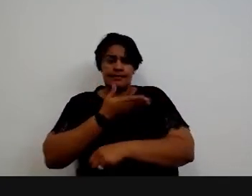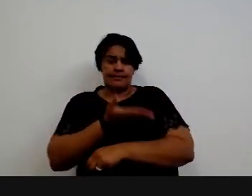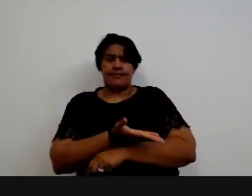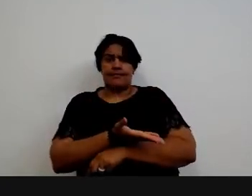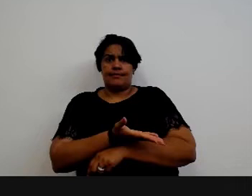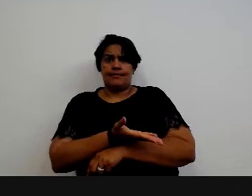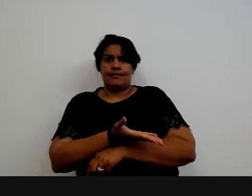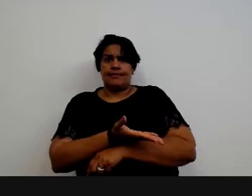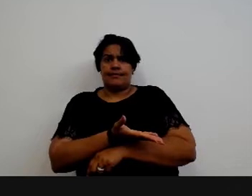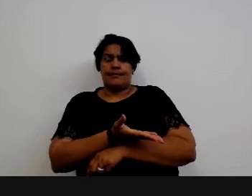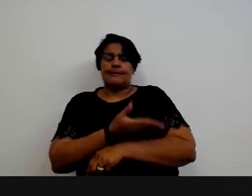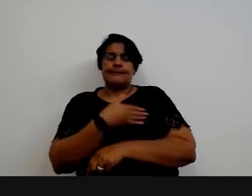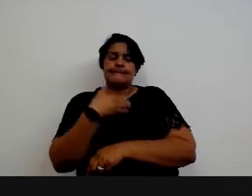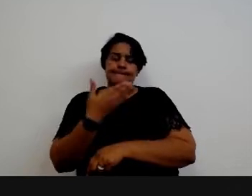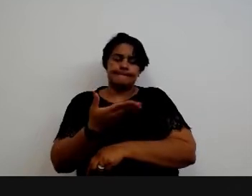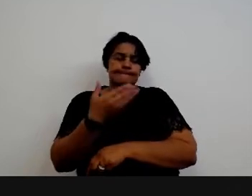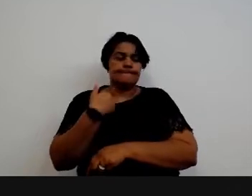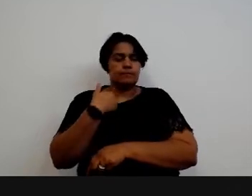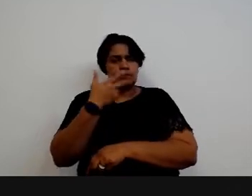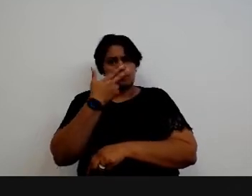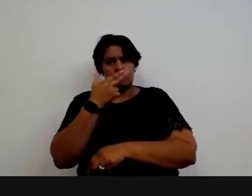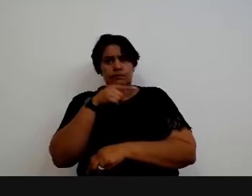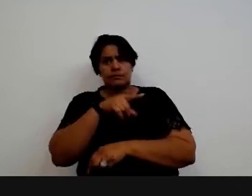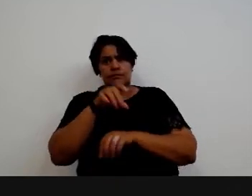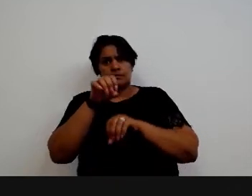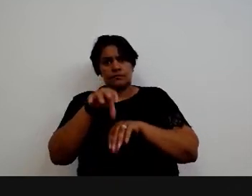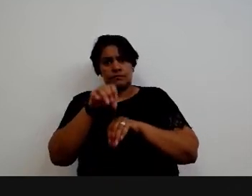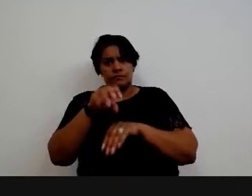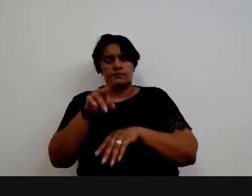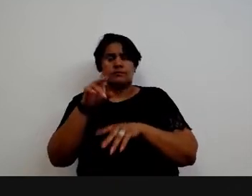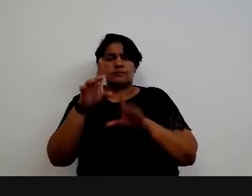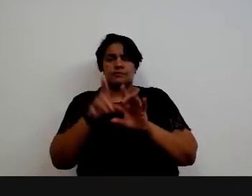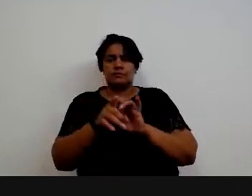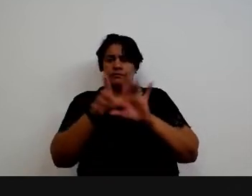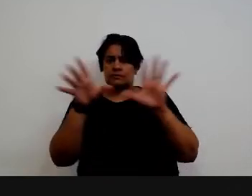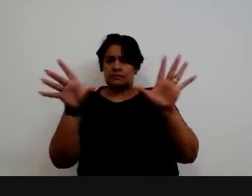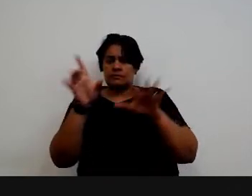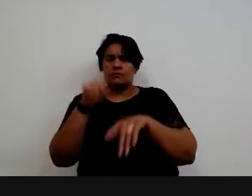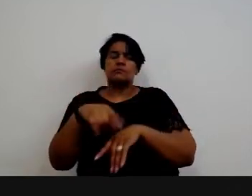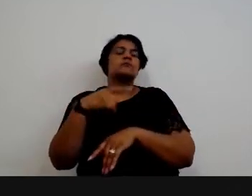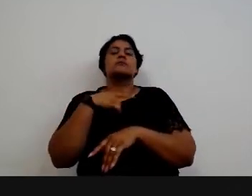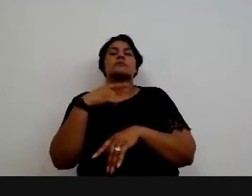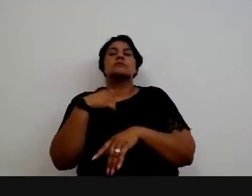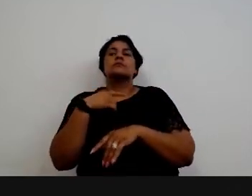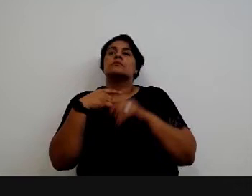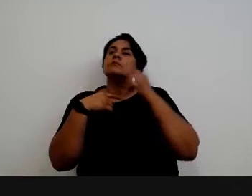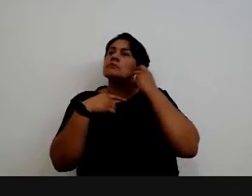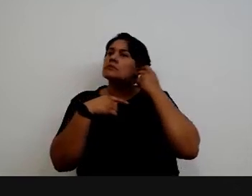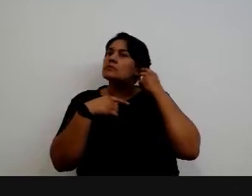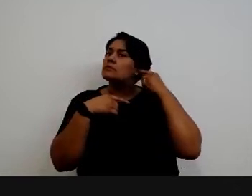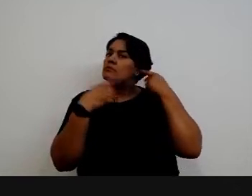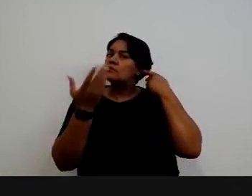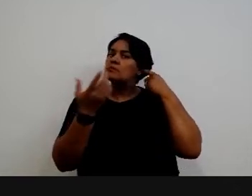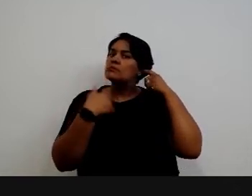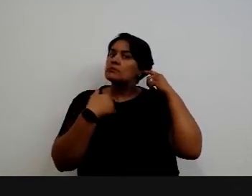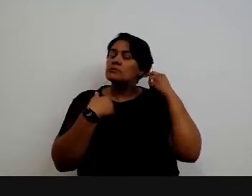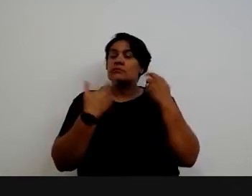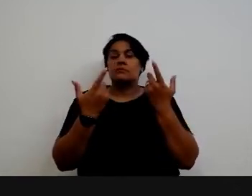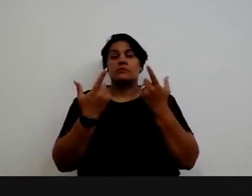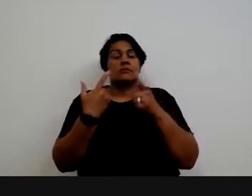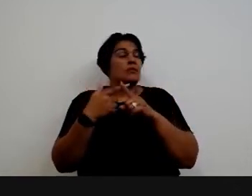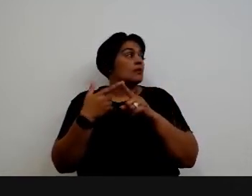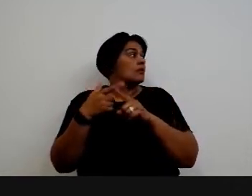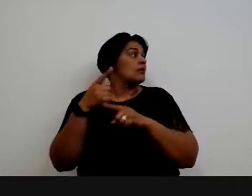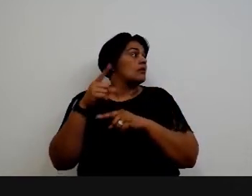E eu acho que a educação para a democracia, ela traz essa, olha, professor, porque esse indivíduo integral